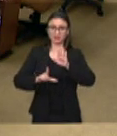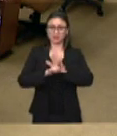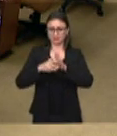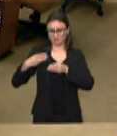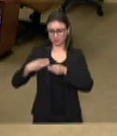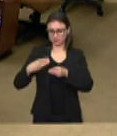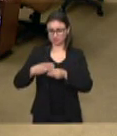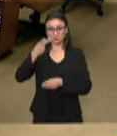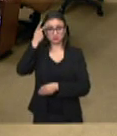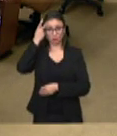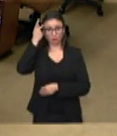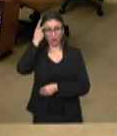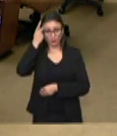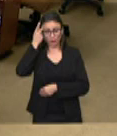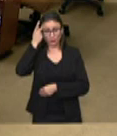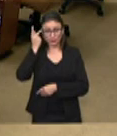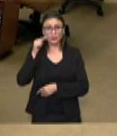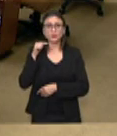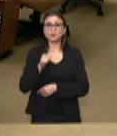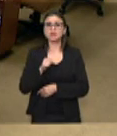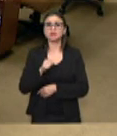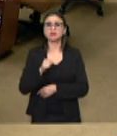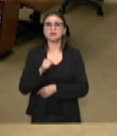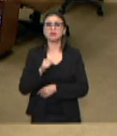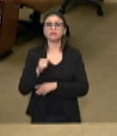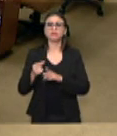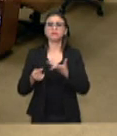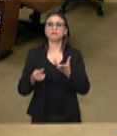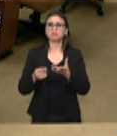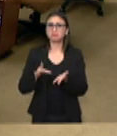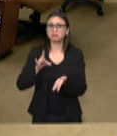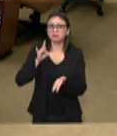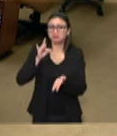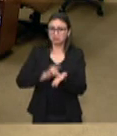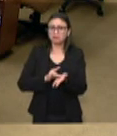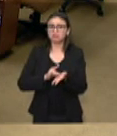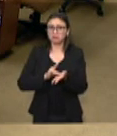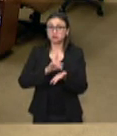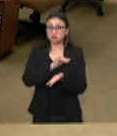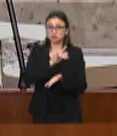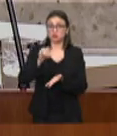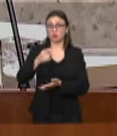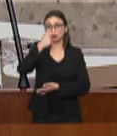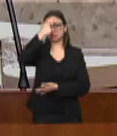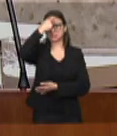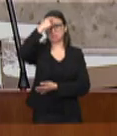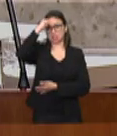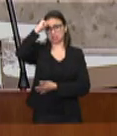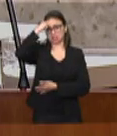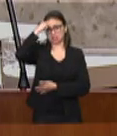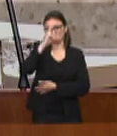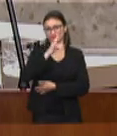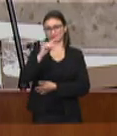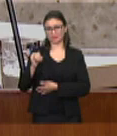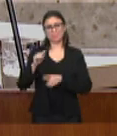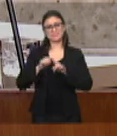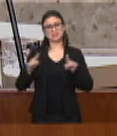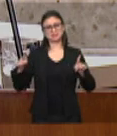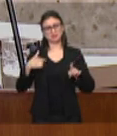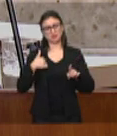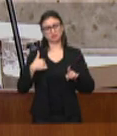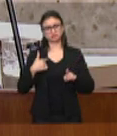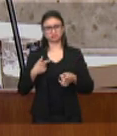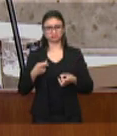de Estado de São Paulo, que instituiu como tal o Dia da Consciência Negra. Mas eu me permito, até